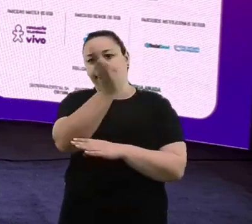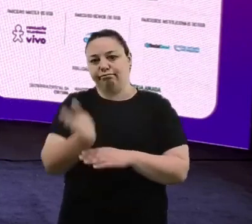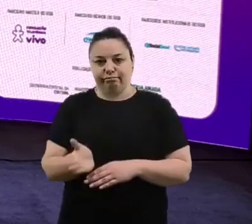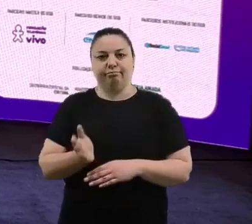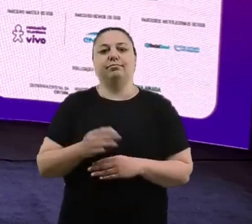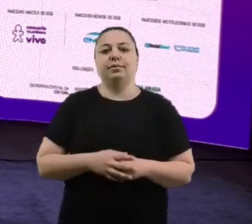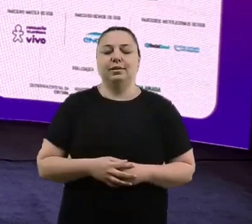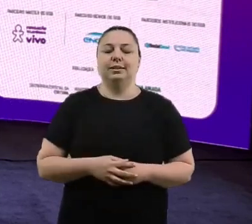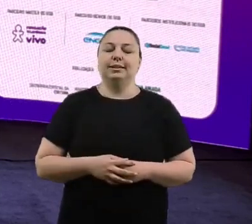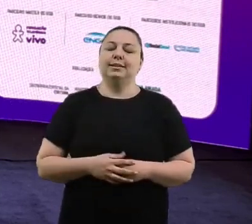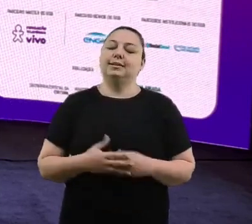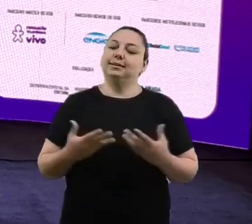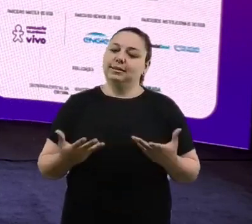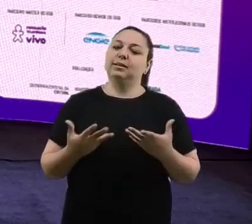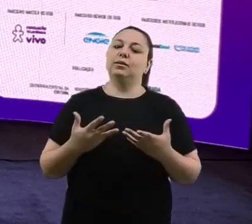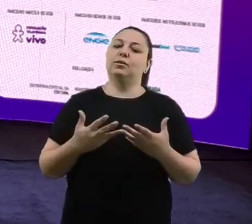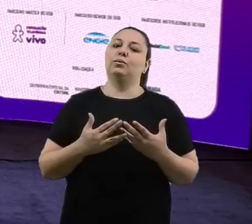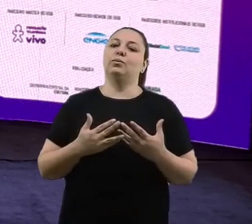dilema das redes, né?